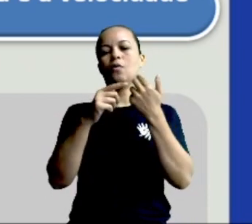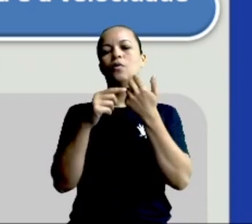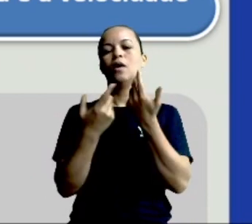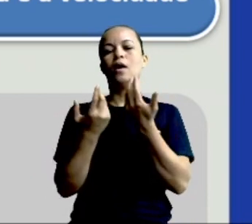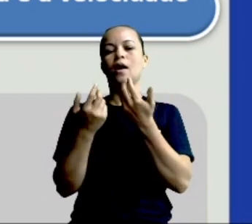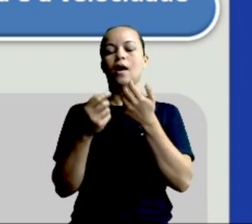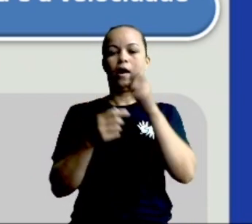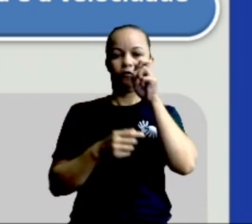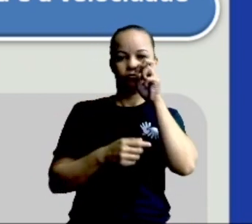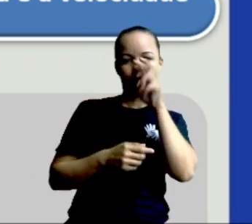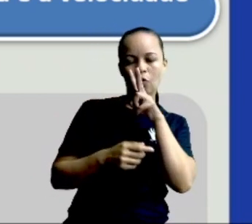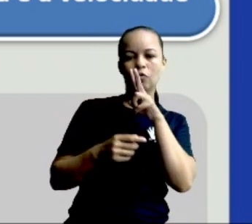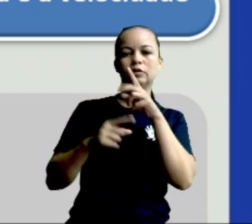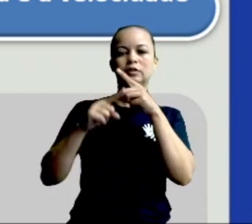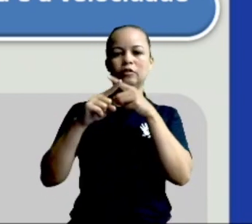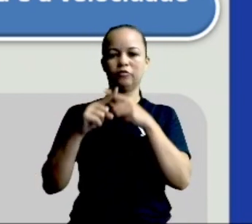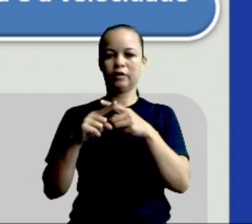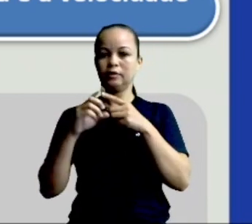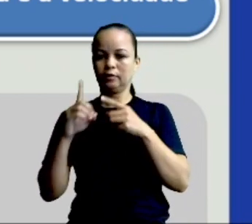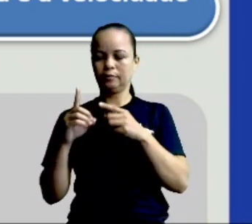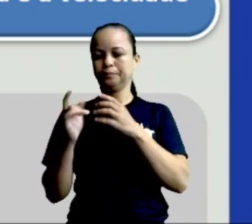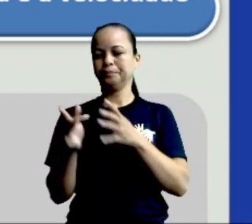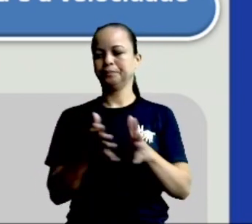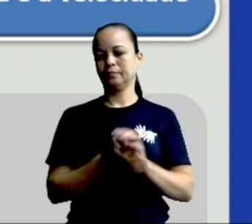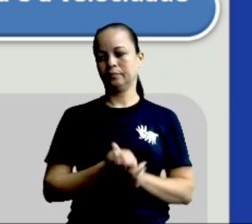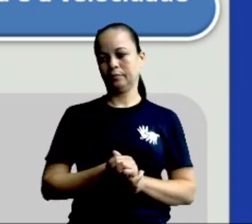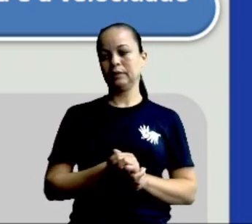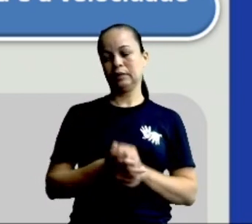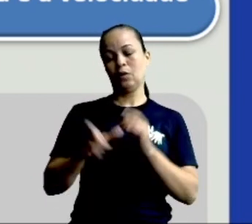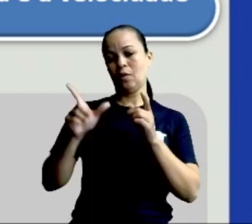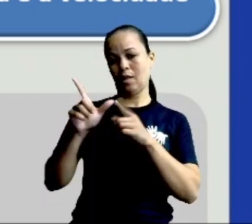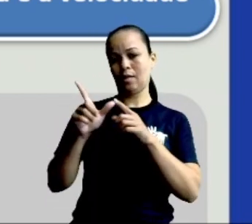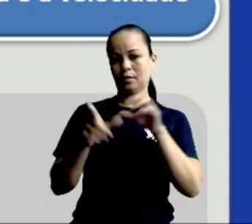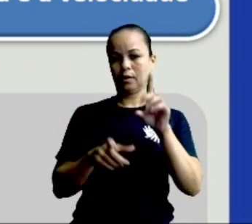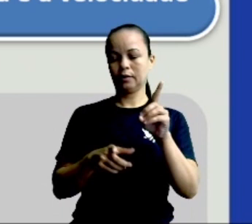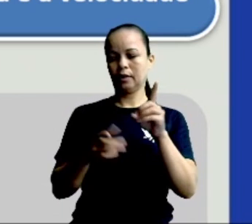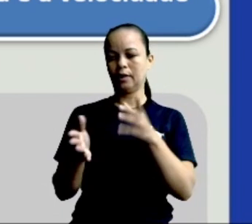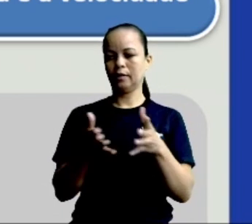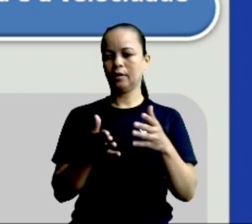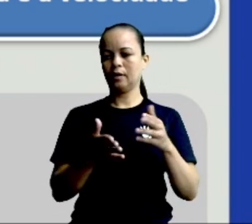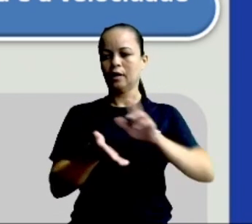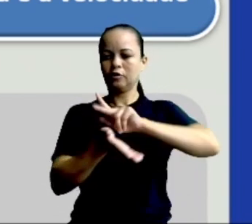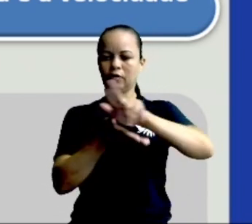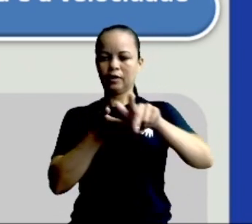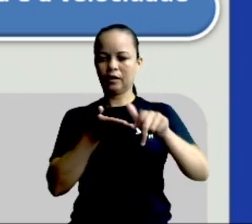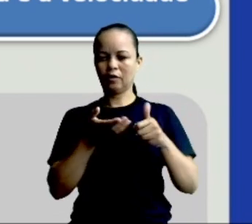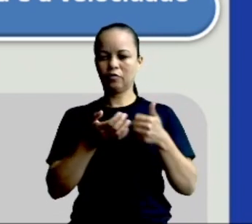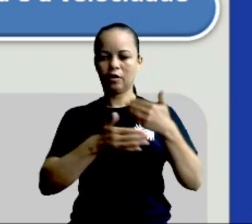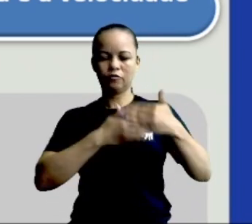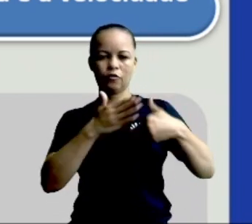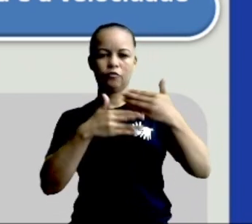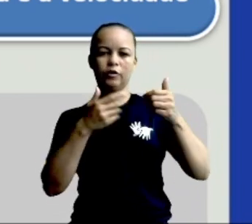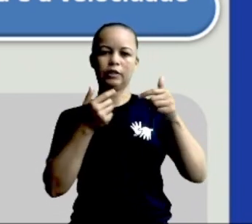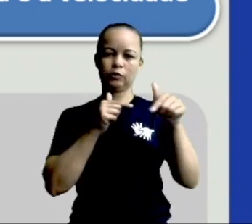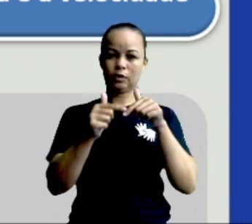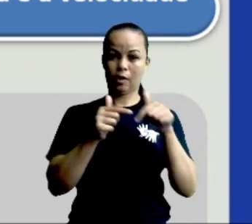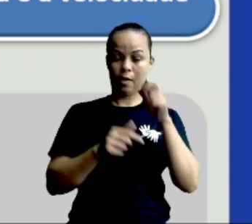Opa, então só tem a letra D, né? Tem as variáveis envolvidas no trabalho da força,